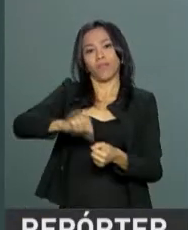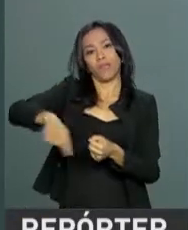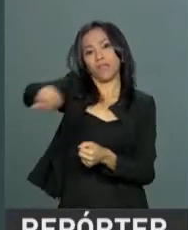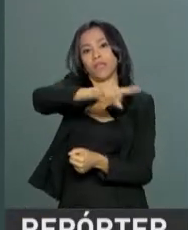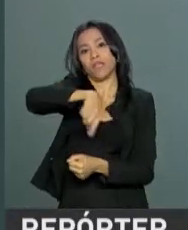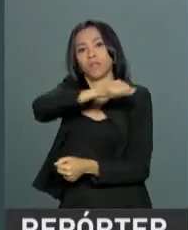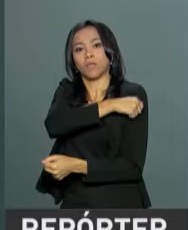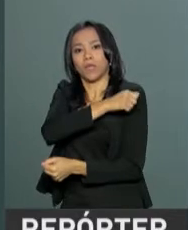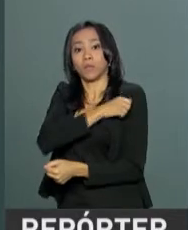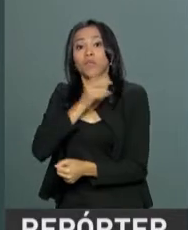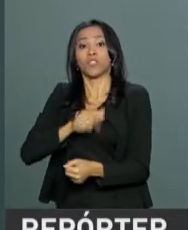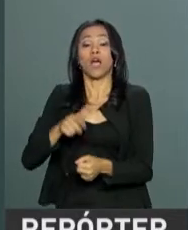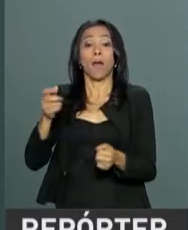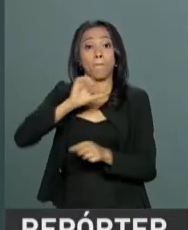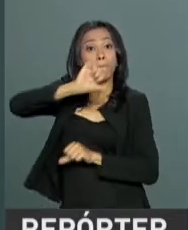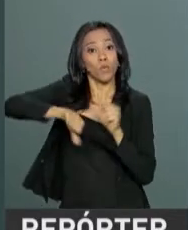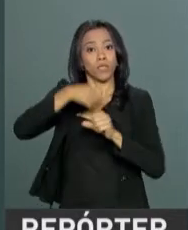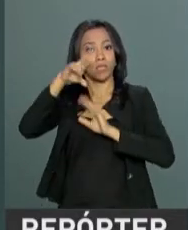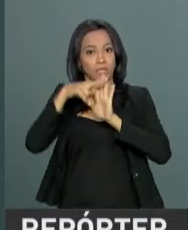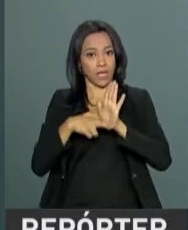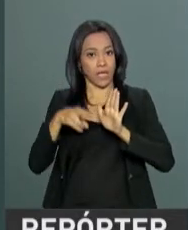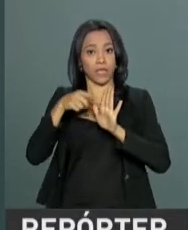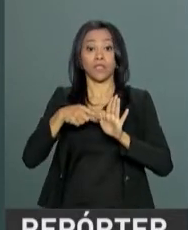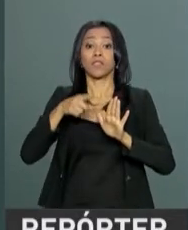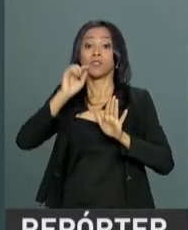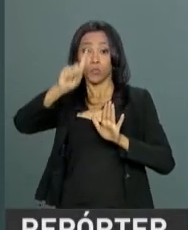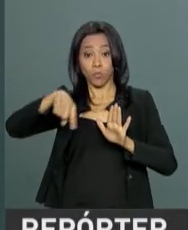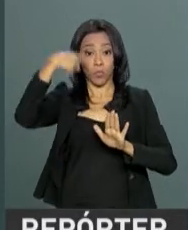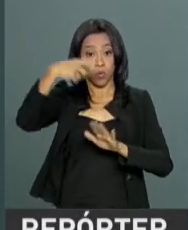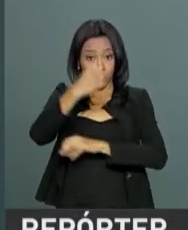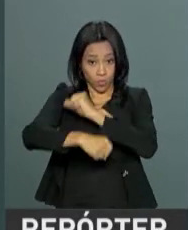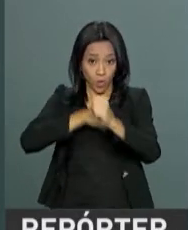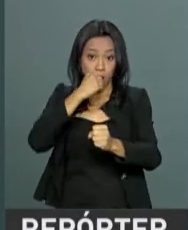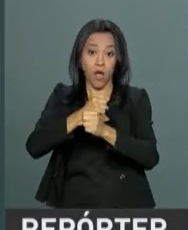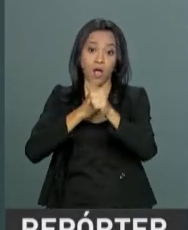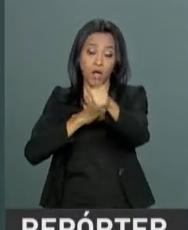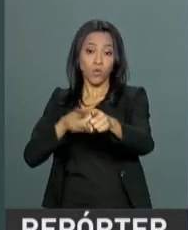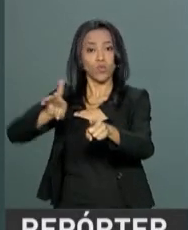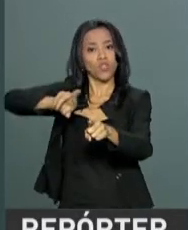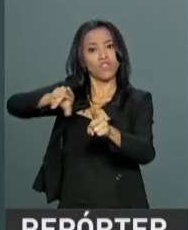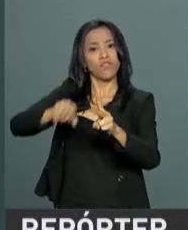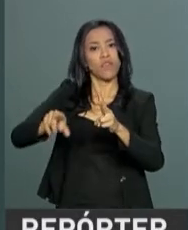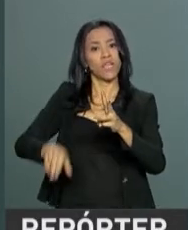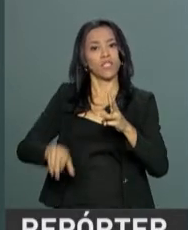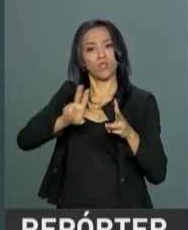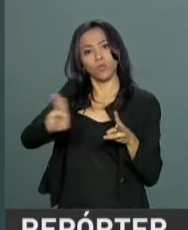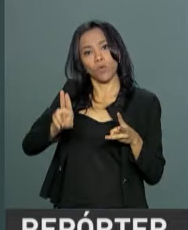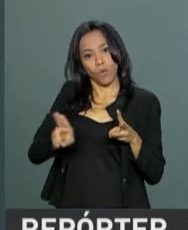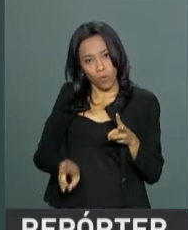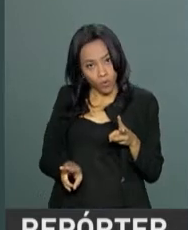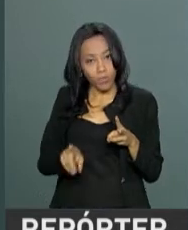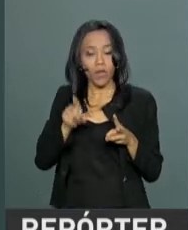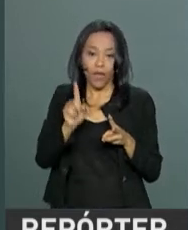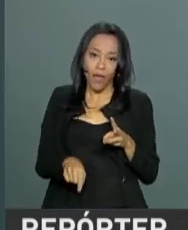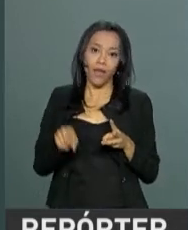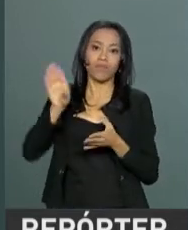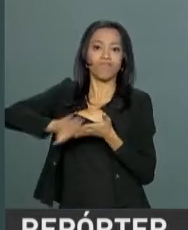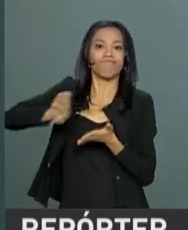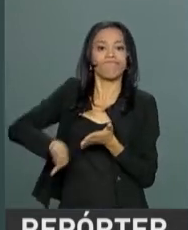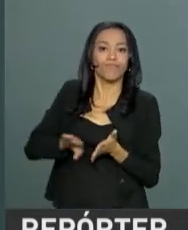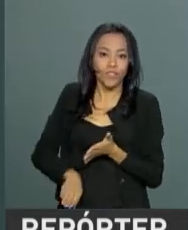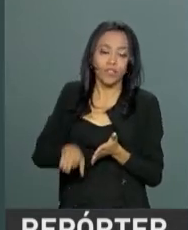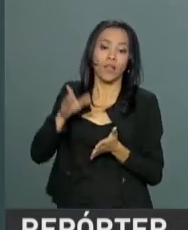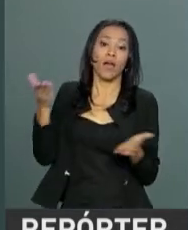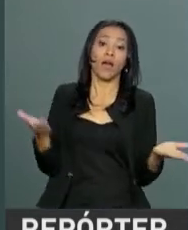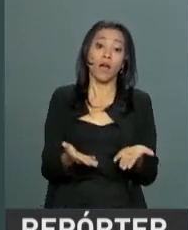anunciadas a partir do ano que vem os diferentes nomes das provas para cada nível de ensino deixem de existir o